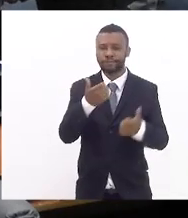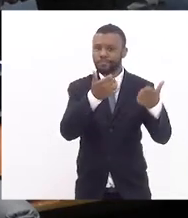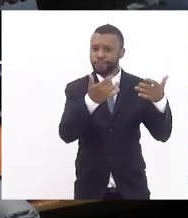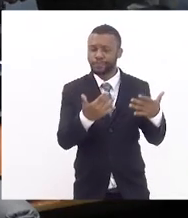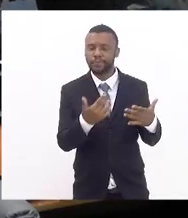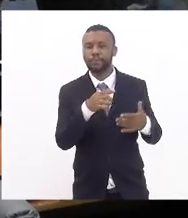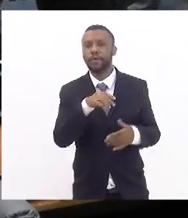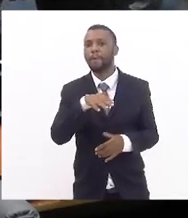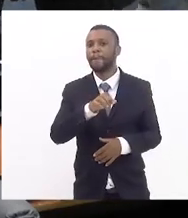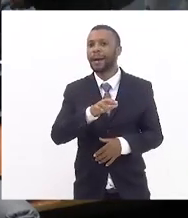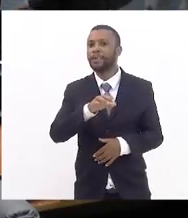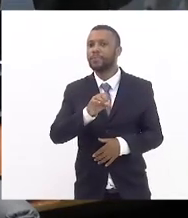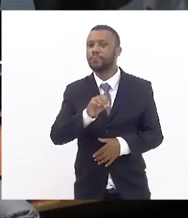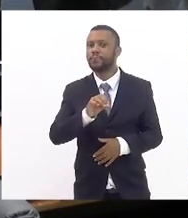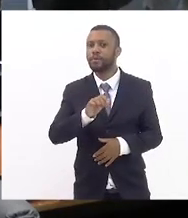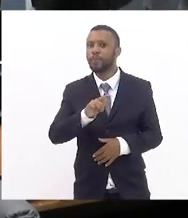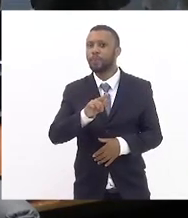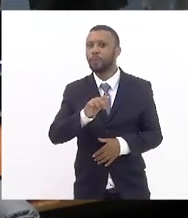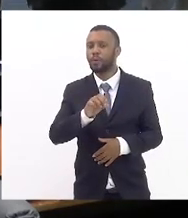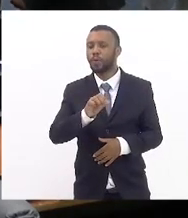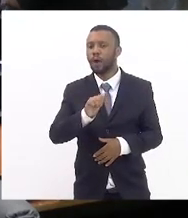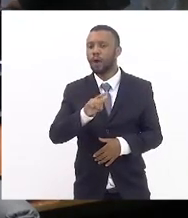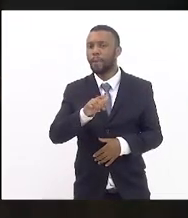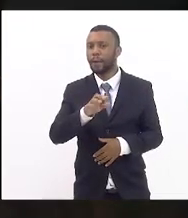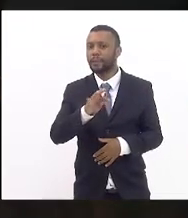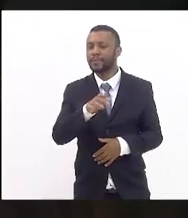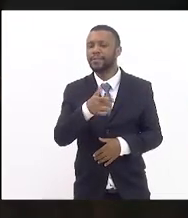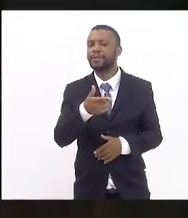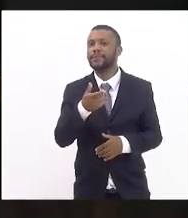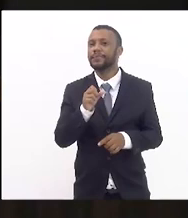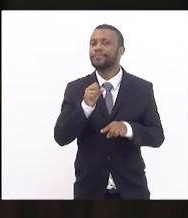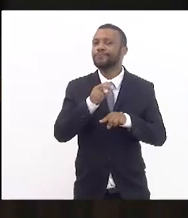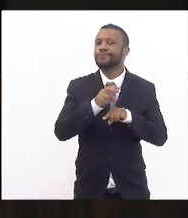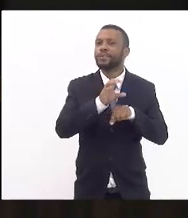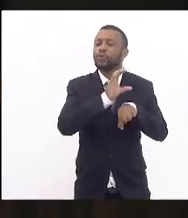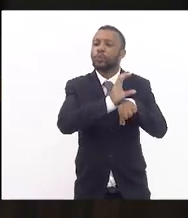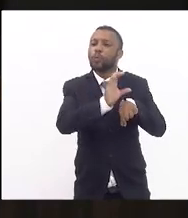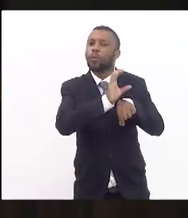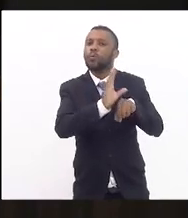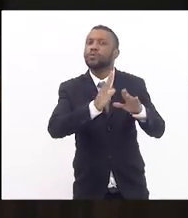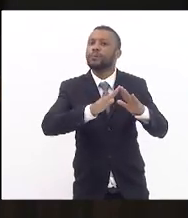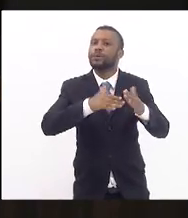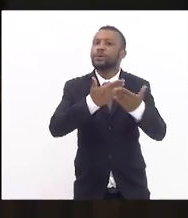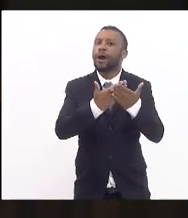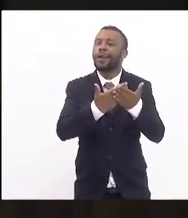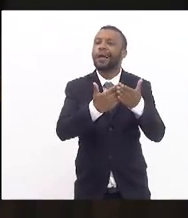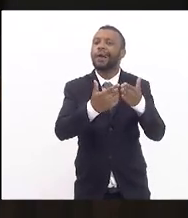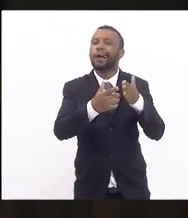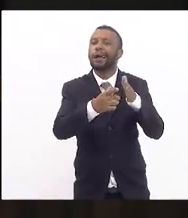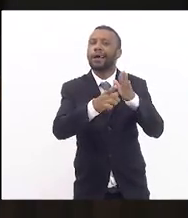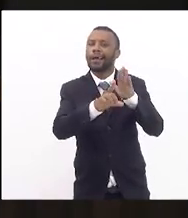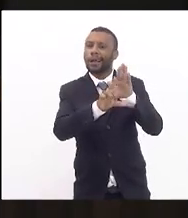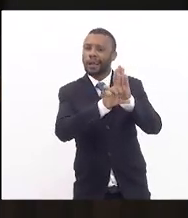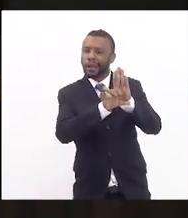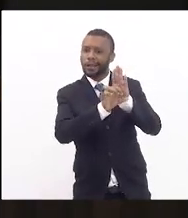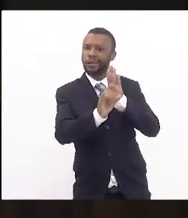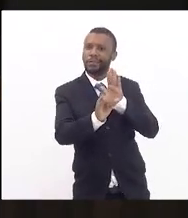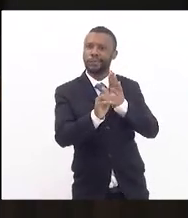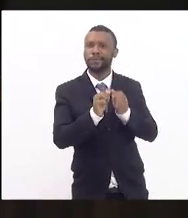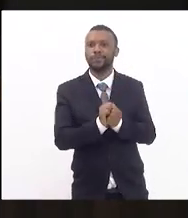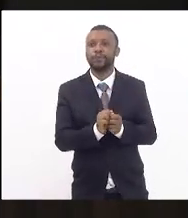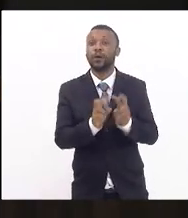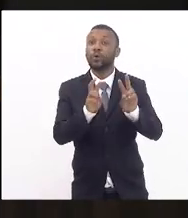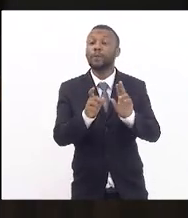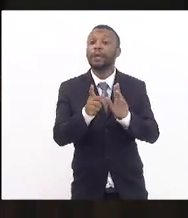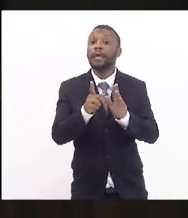precisava fazer um curso lá na Escola do Legislativo, aqui na escola. Interpretação